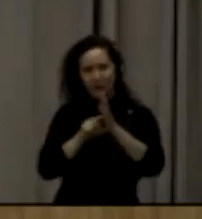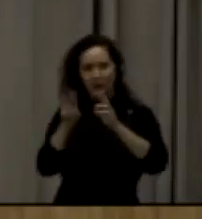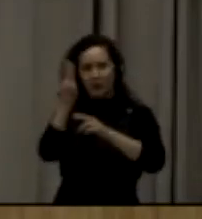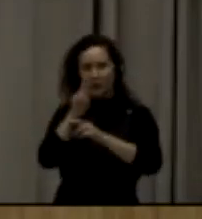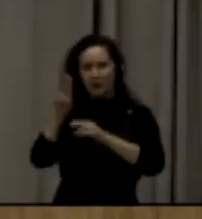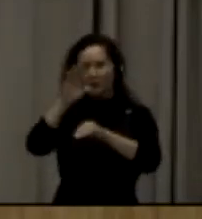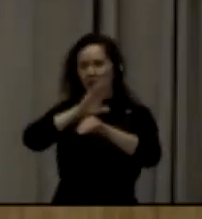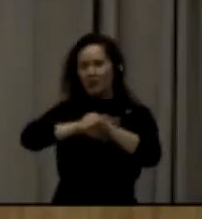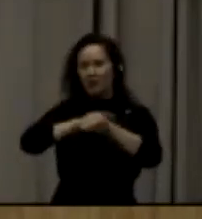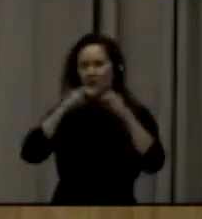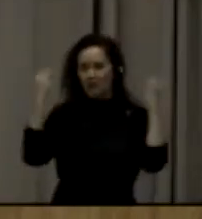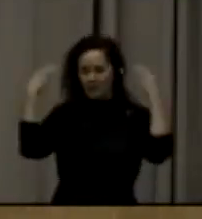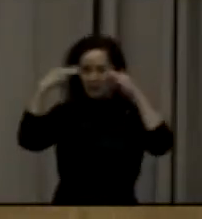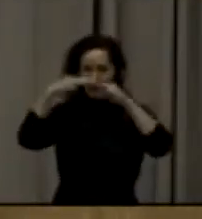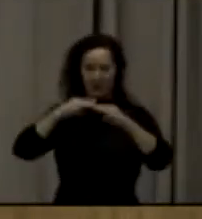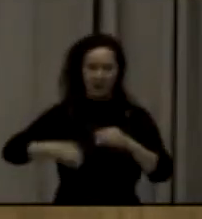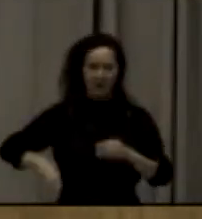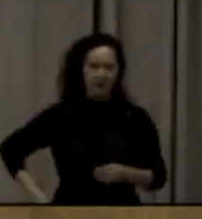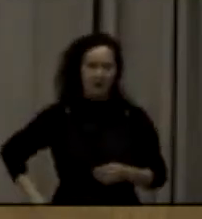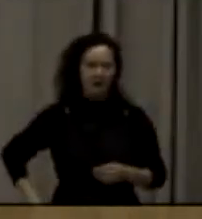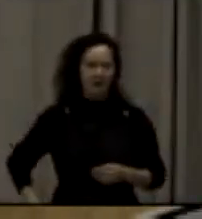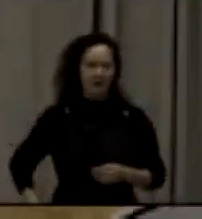México.